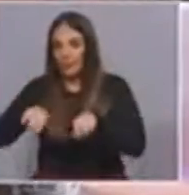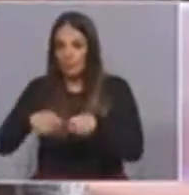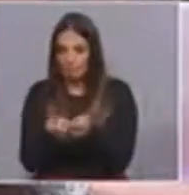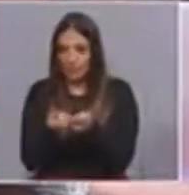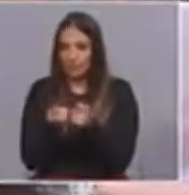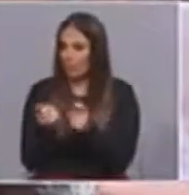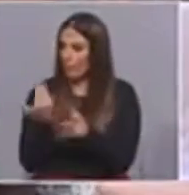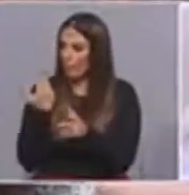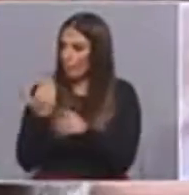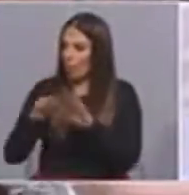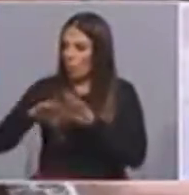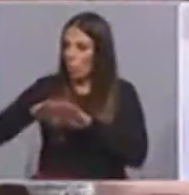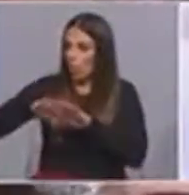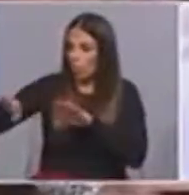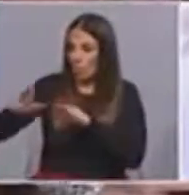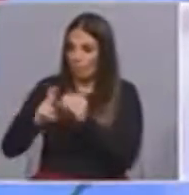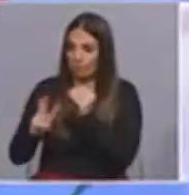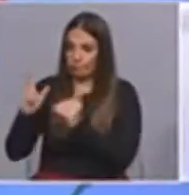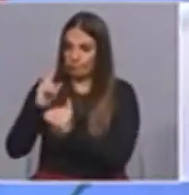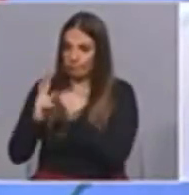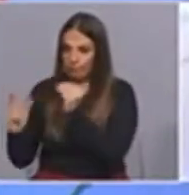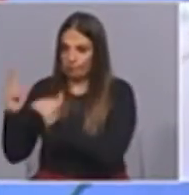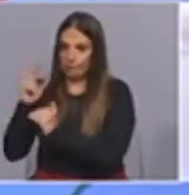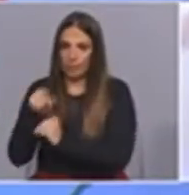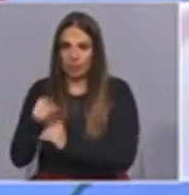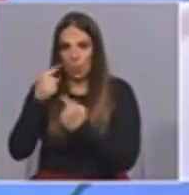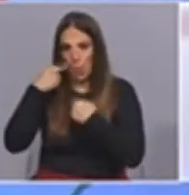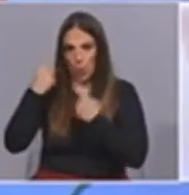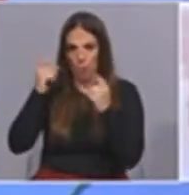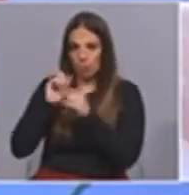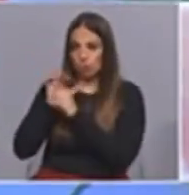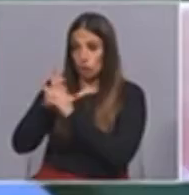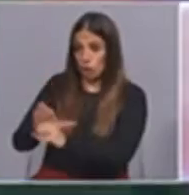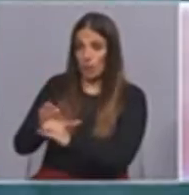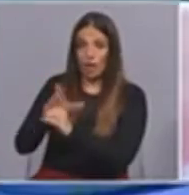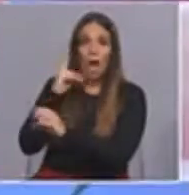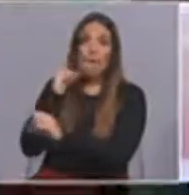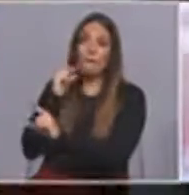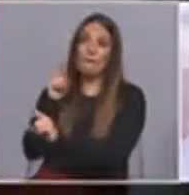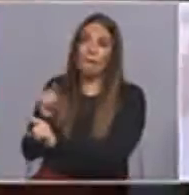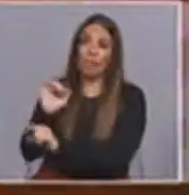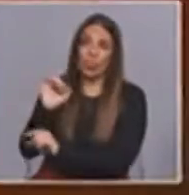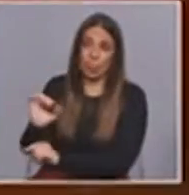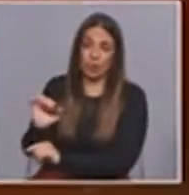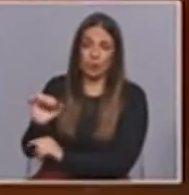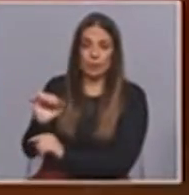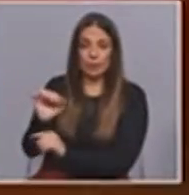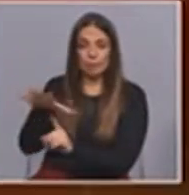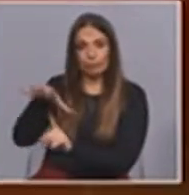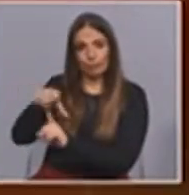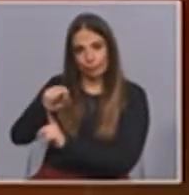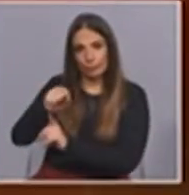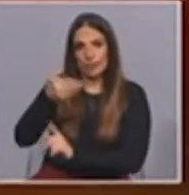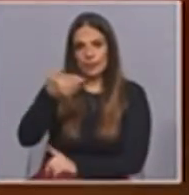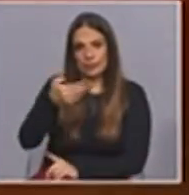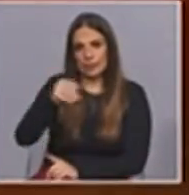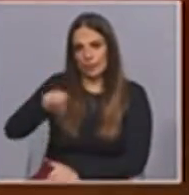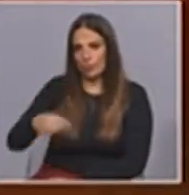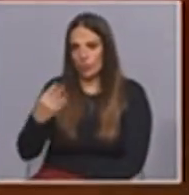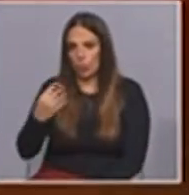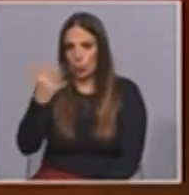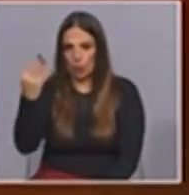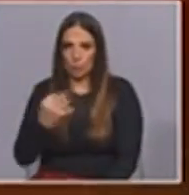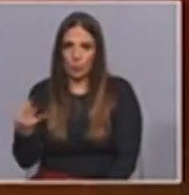partidos mais recentes da direita subiriam. O barómetro mostra que o Chega de André Ventura alcançaria os